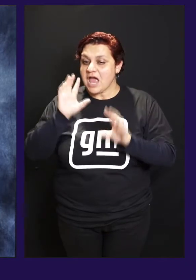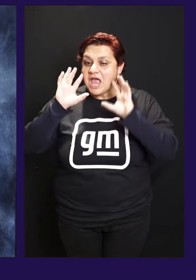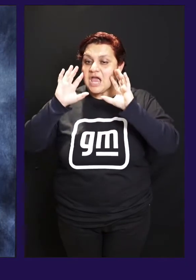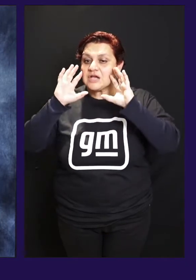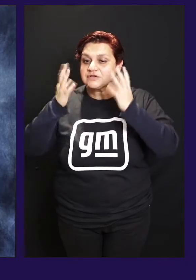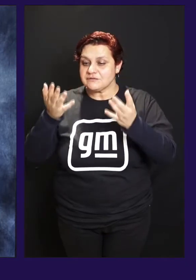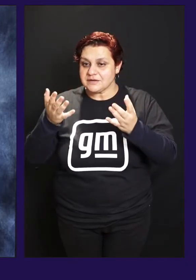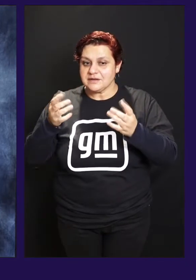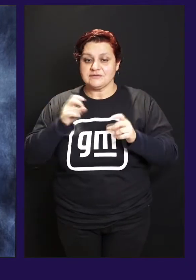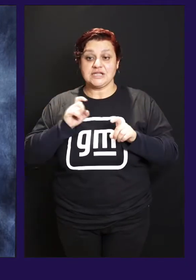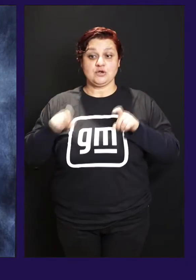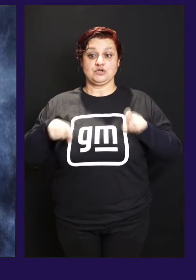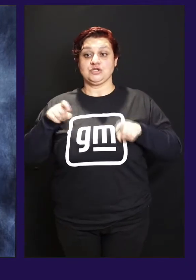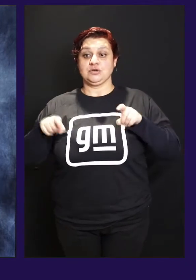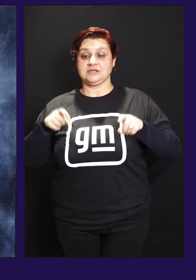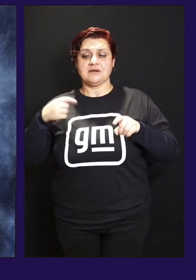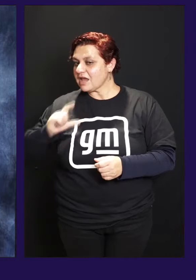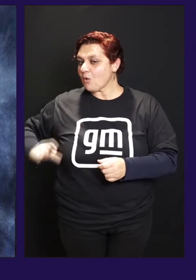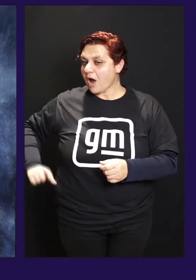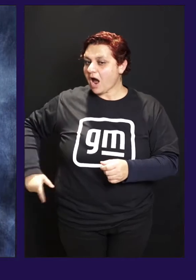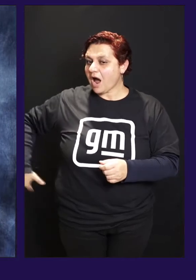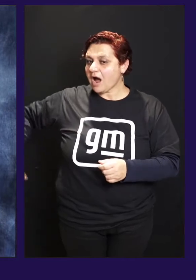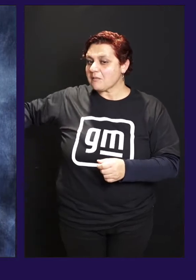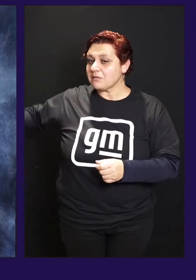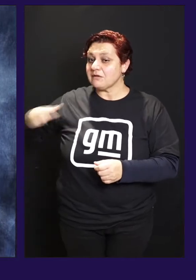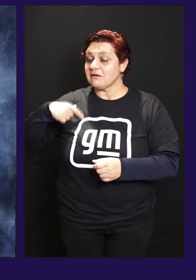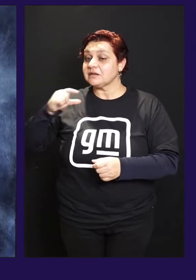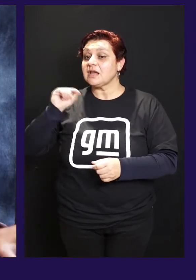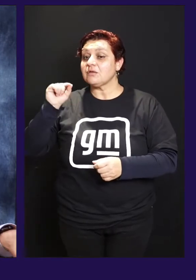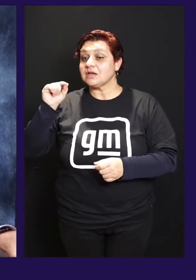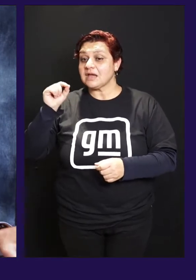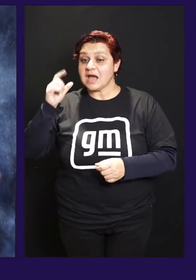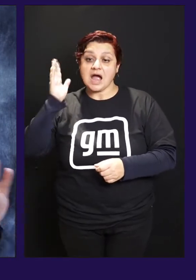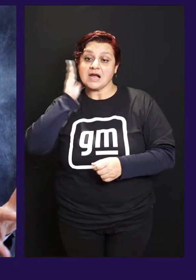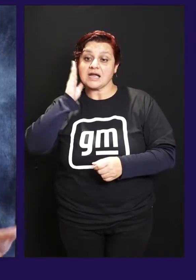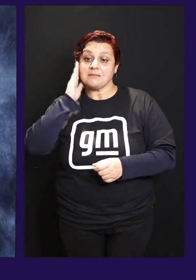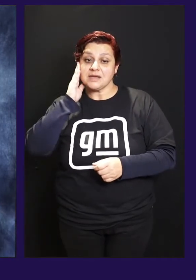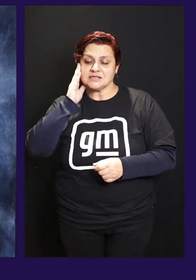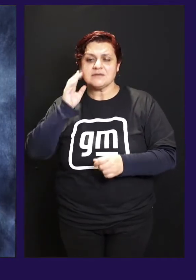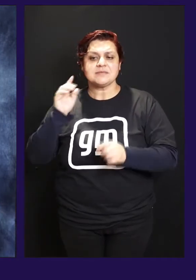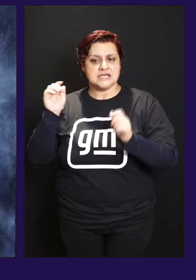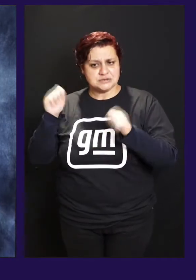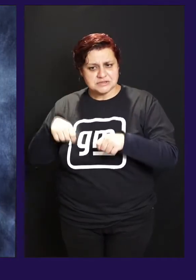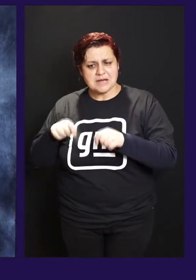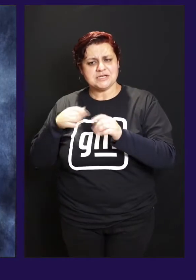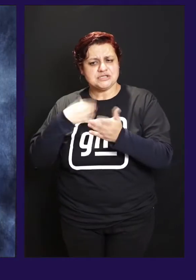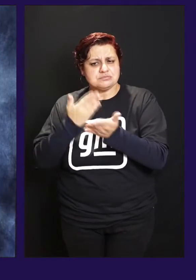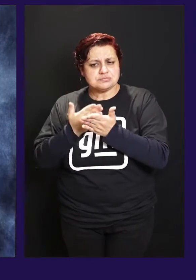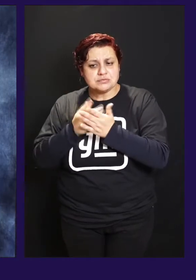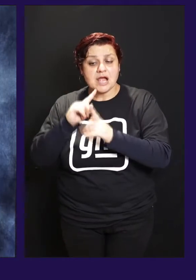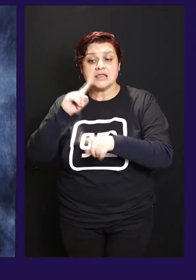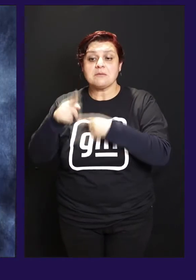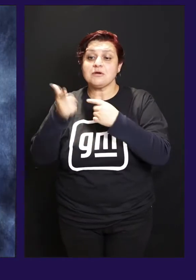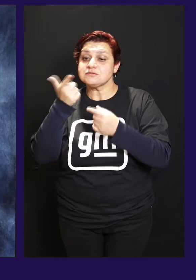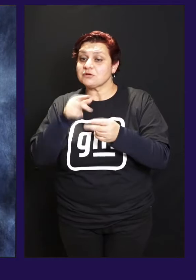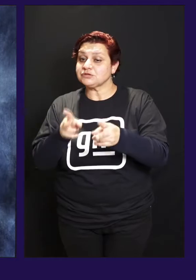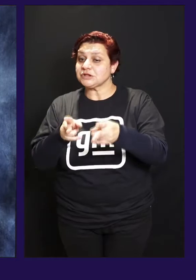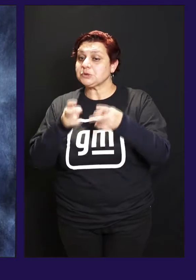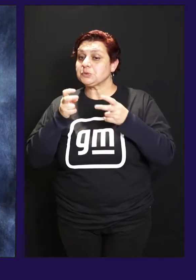pensar como desenhar uma solução para quem a gente está excluindo muitas vezes sem saber. Quando você reconhece a